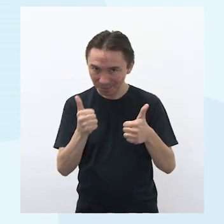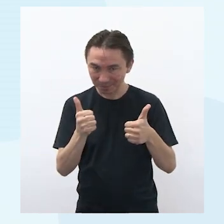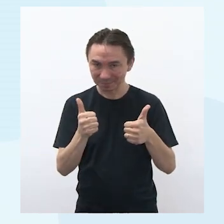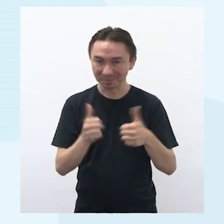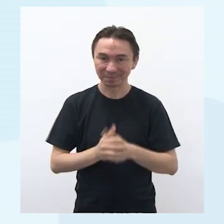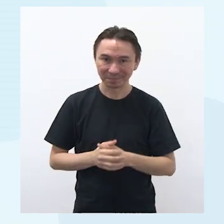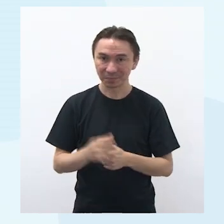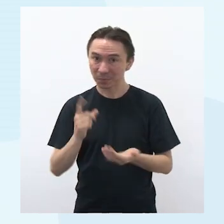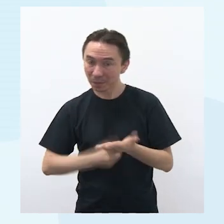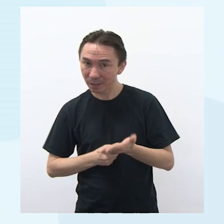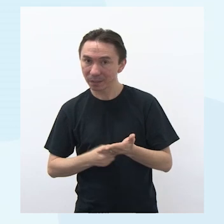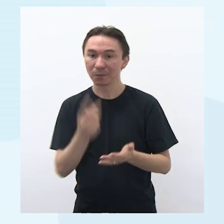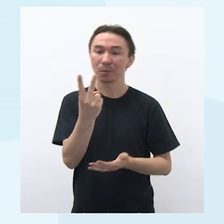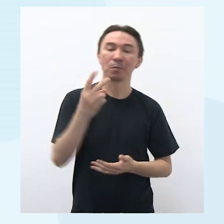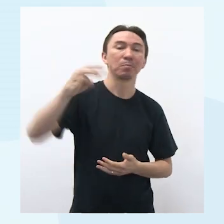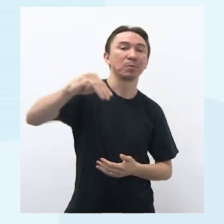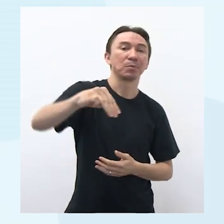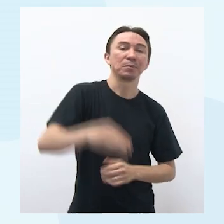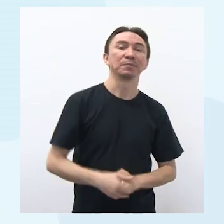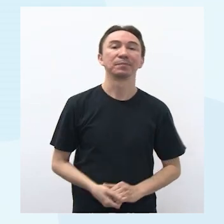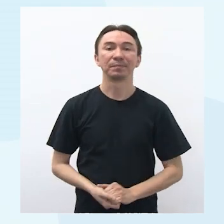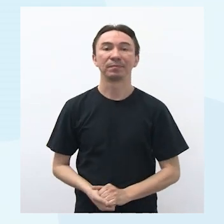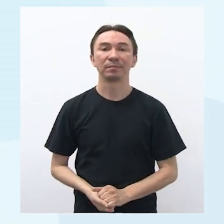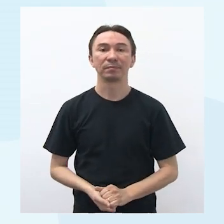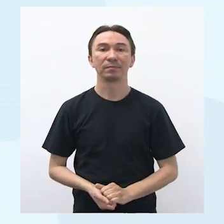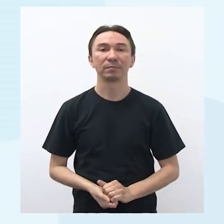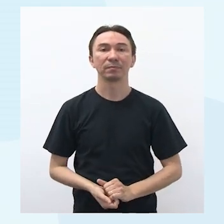interações. Combinado? 2 minutos.